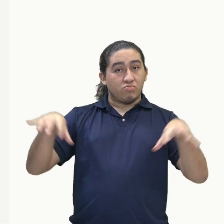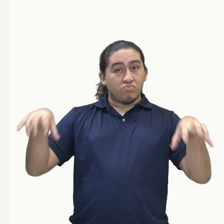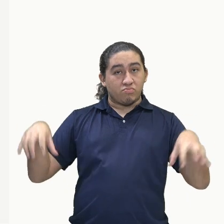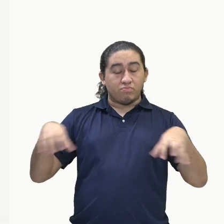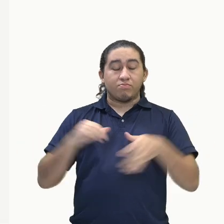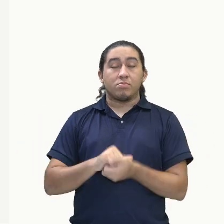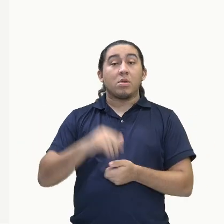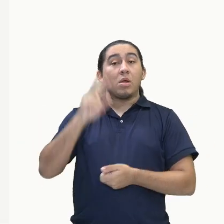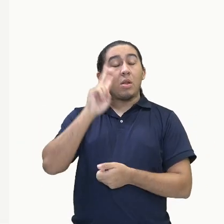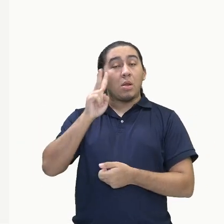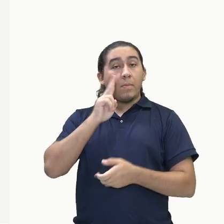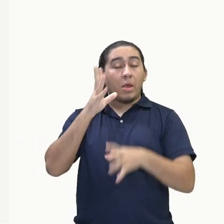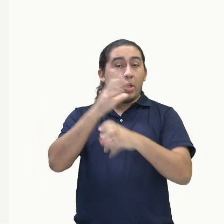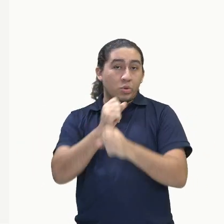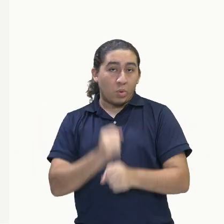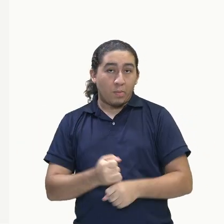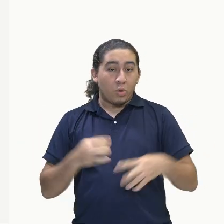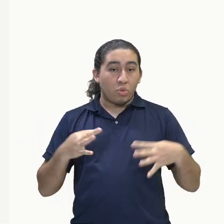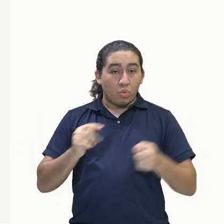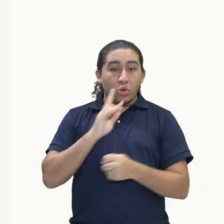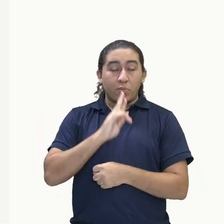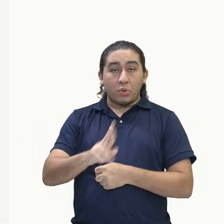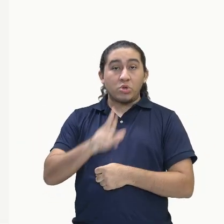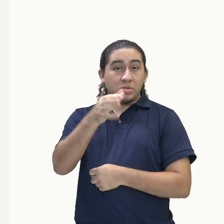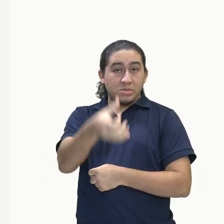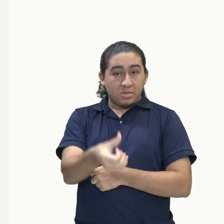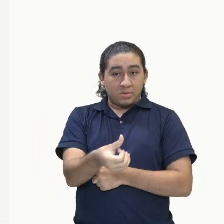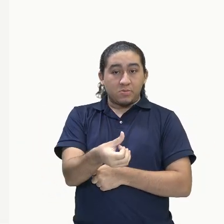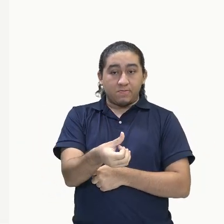que a soma deverá ser 6, certo?